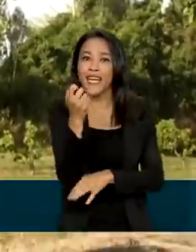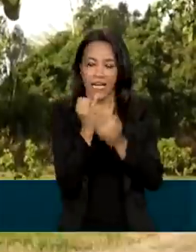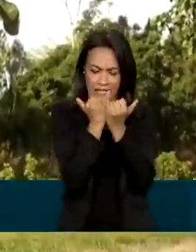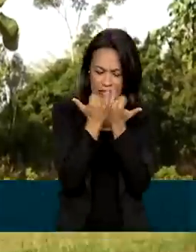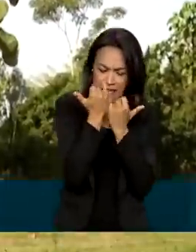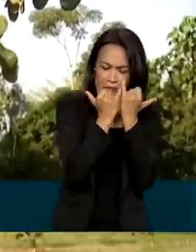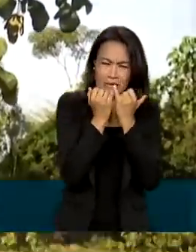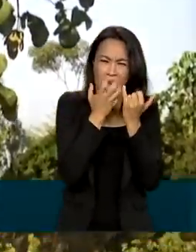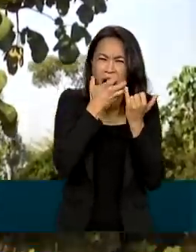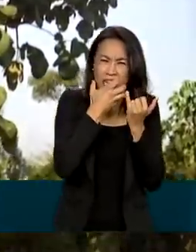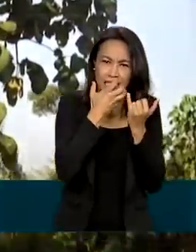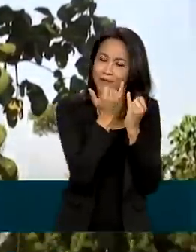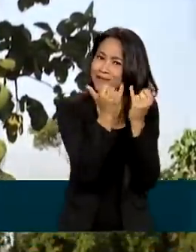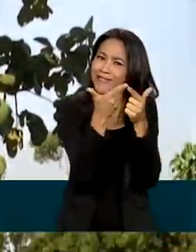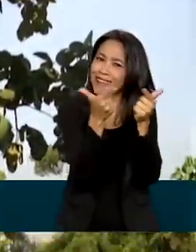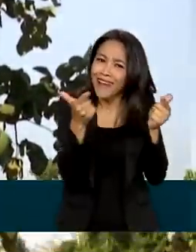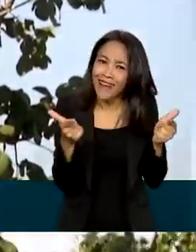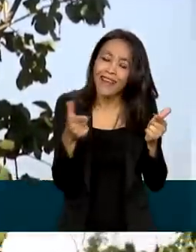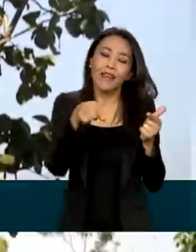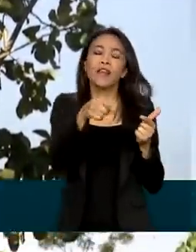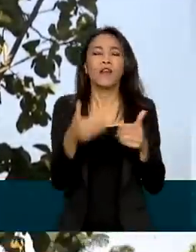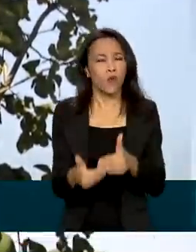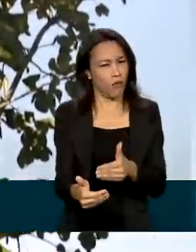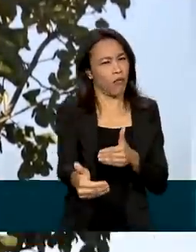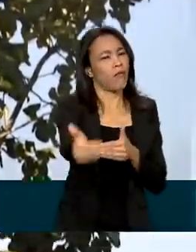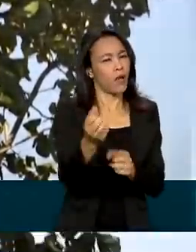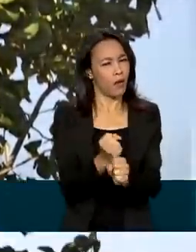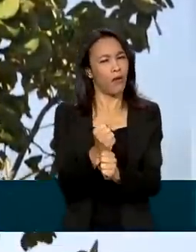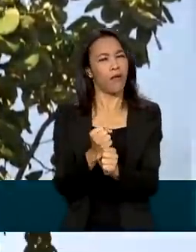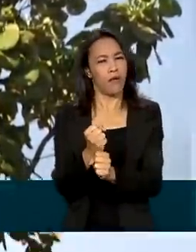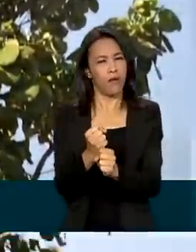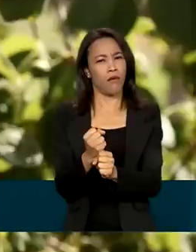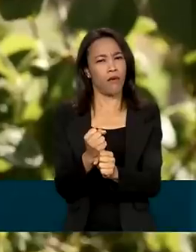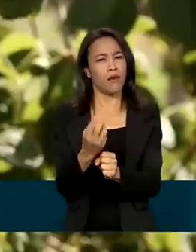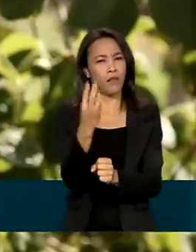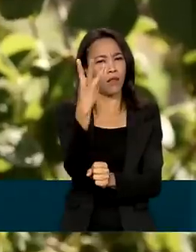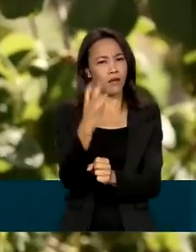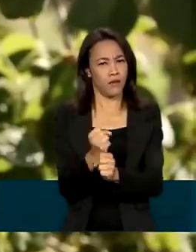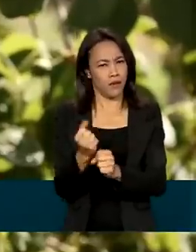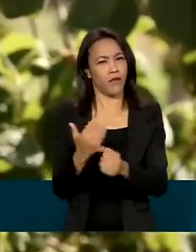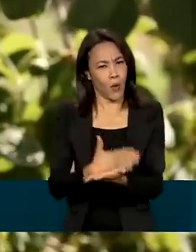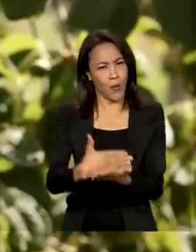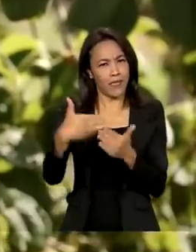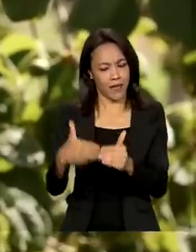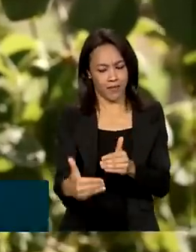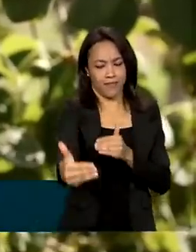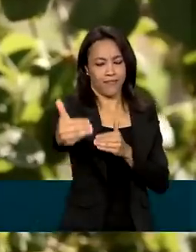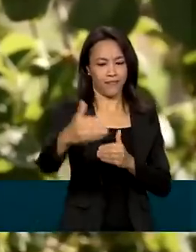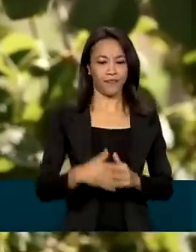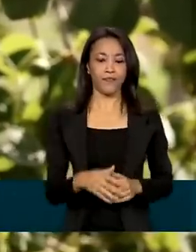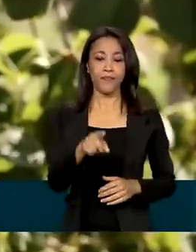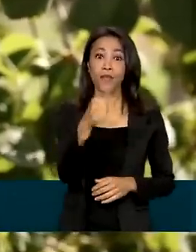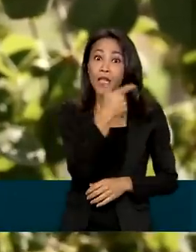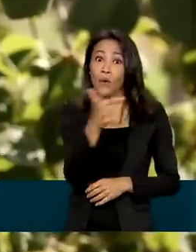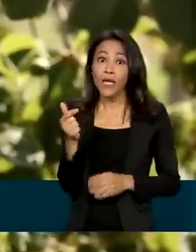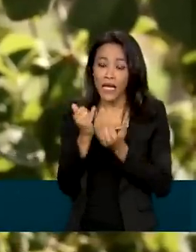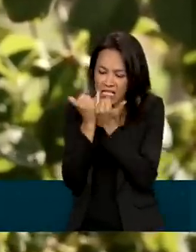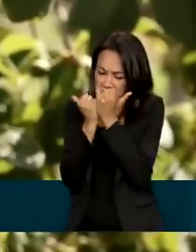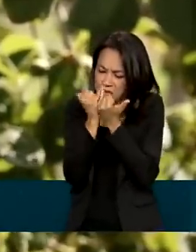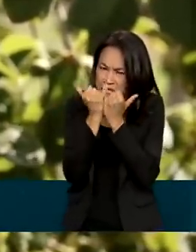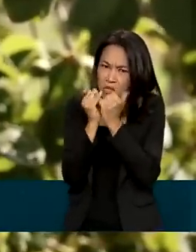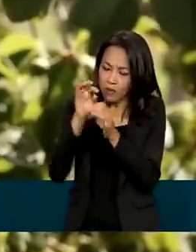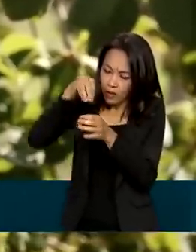e a previsão é de que a produção comece daqui a três anos o fato de não ter espinho favorece